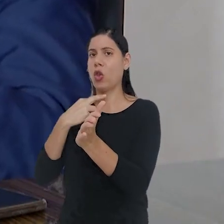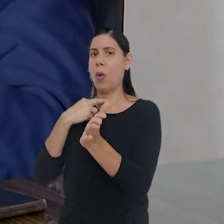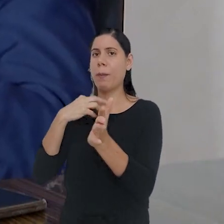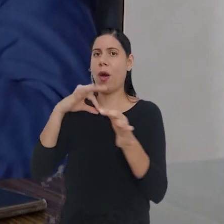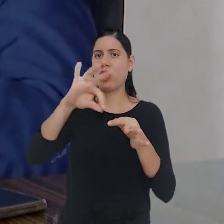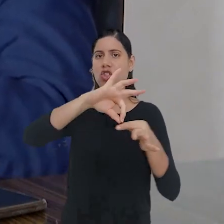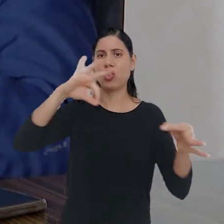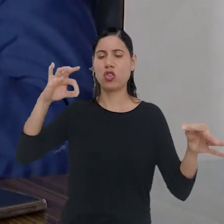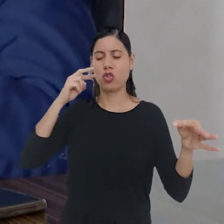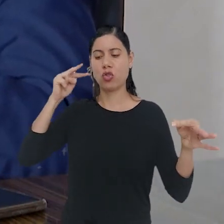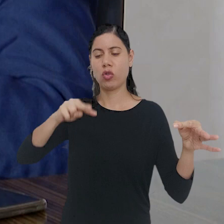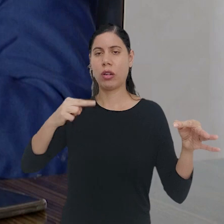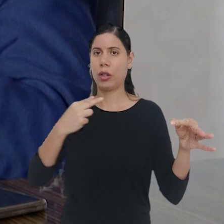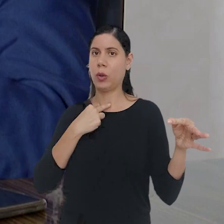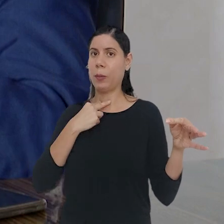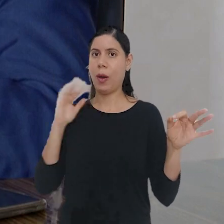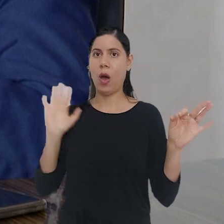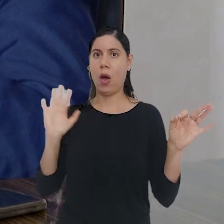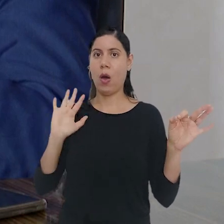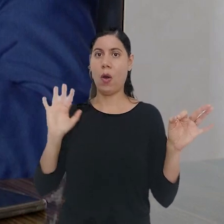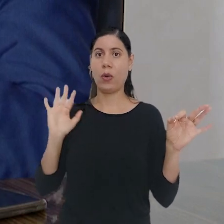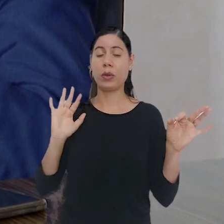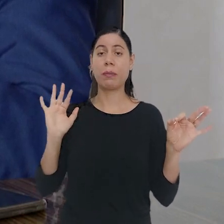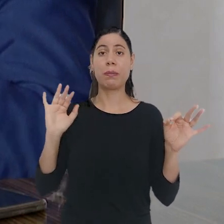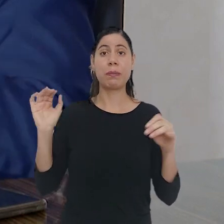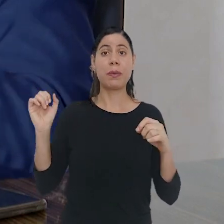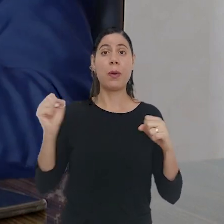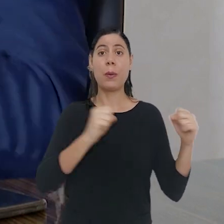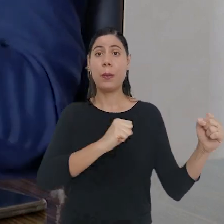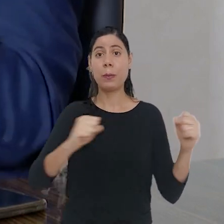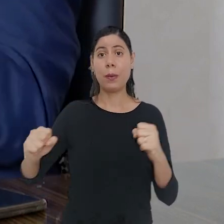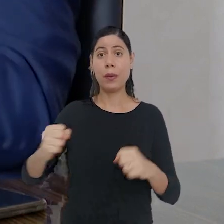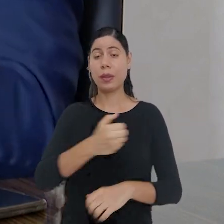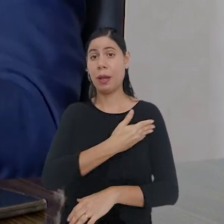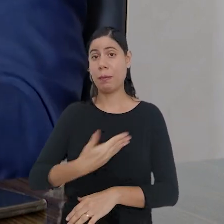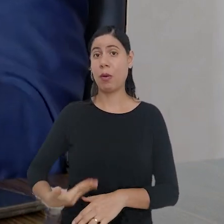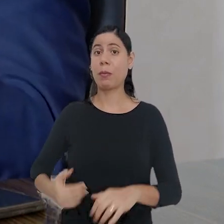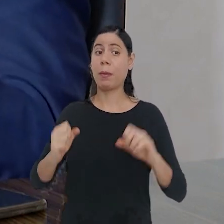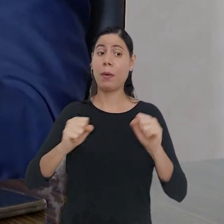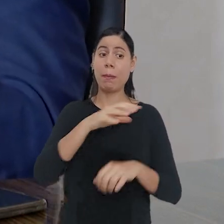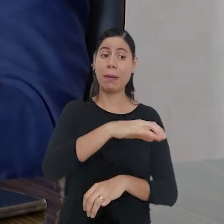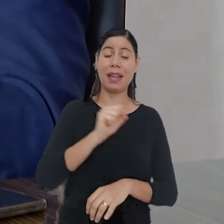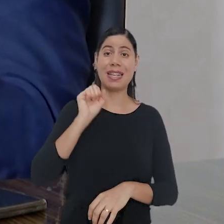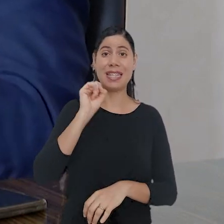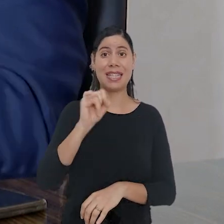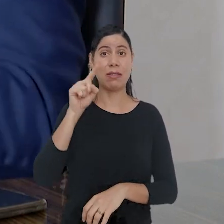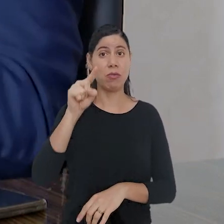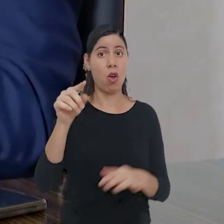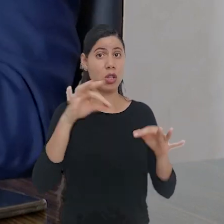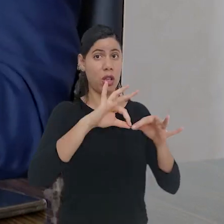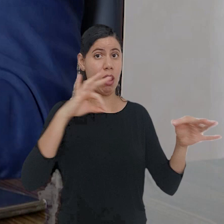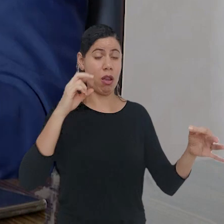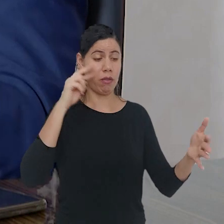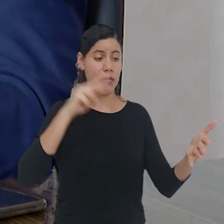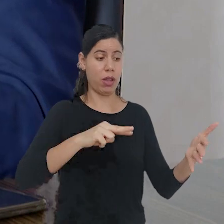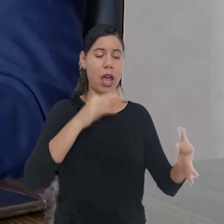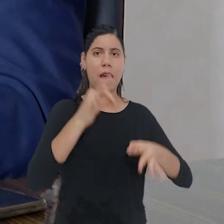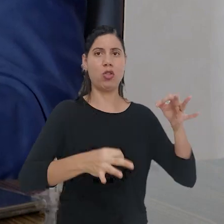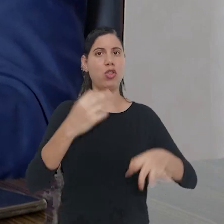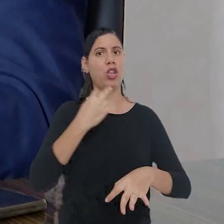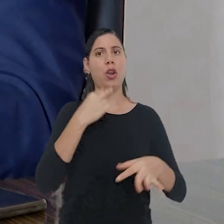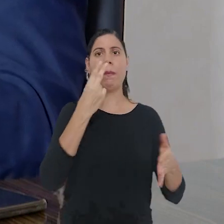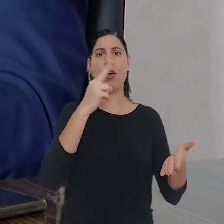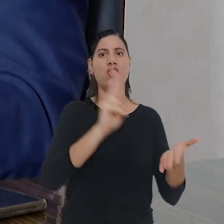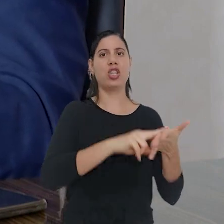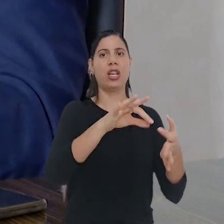inviolável. O poder público só tem acesso a ela depois que você abre. Nem mesmo a justiça abre essa